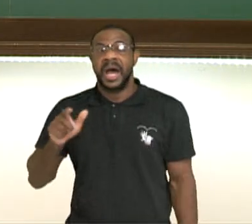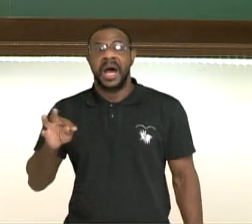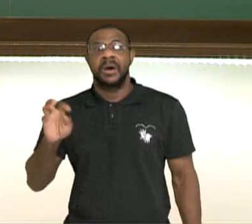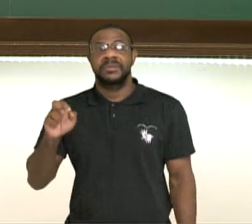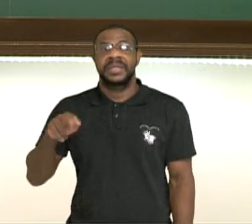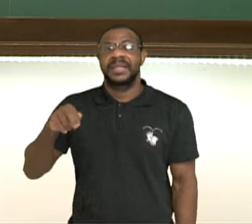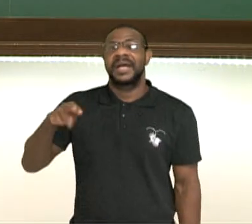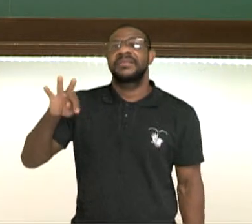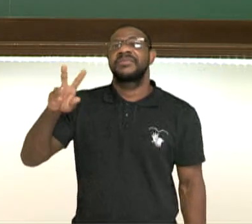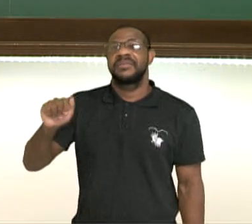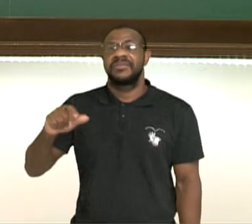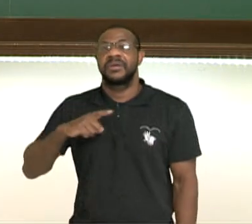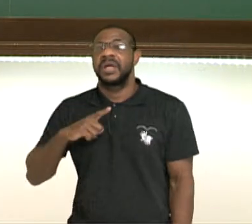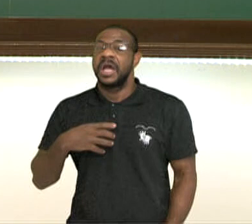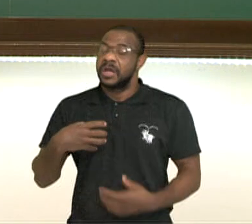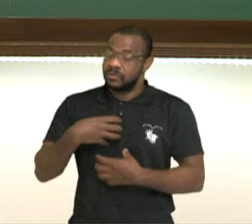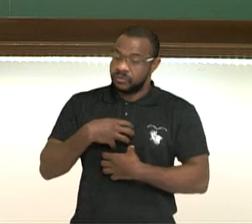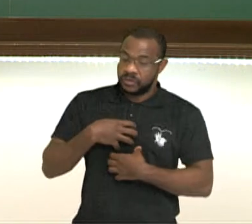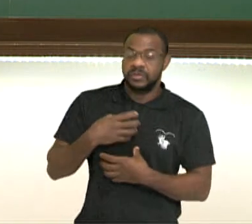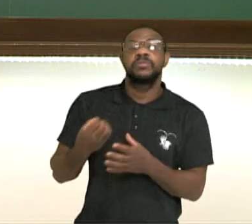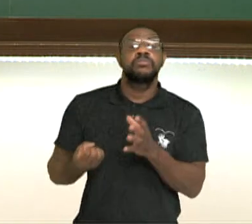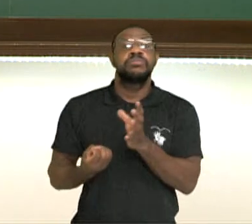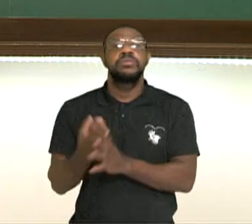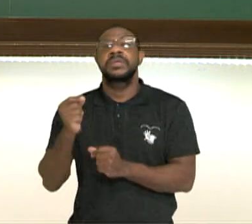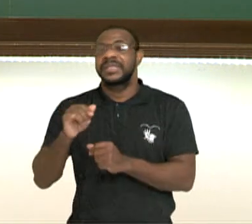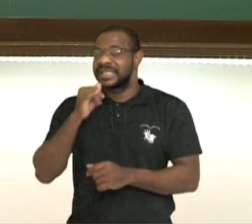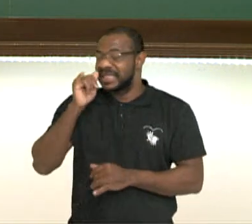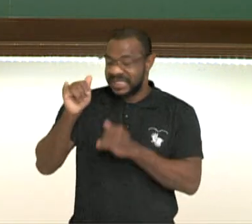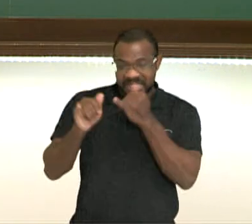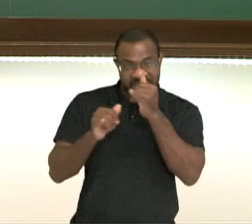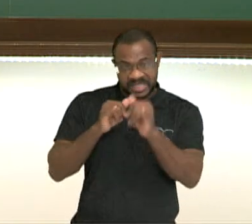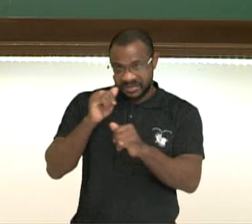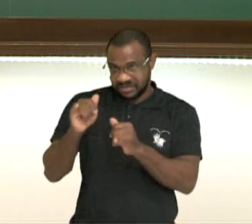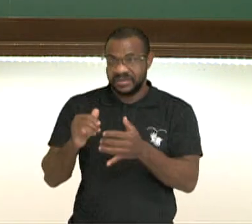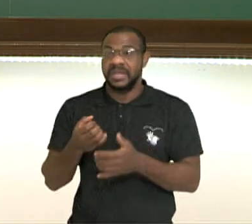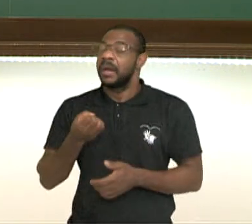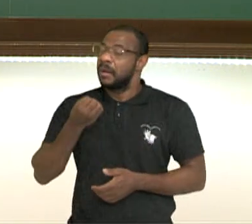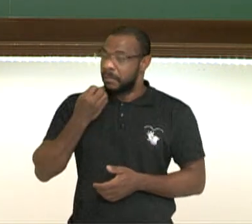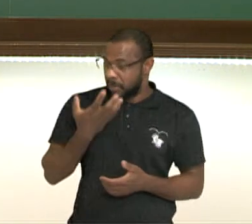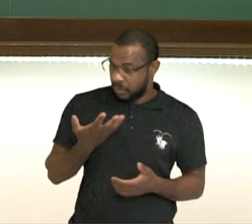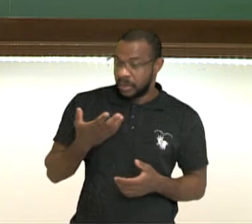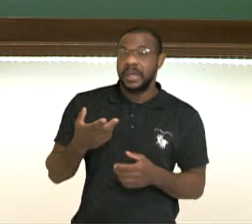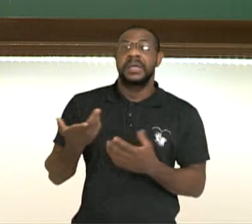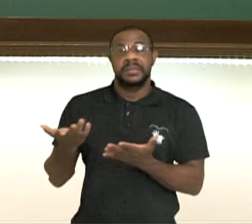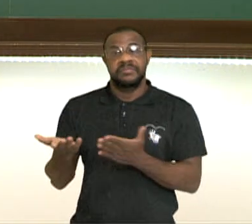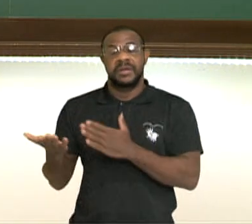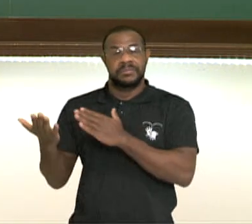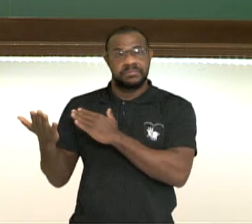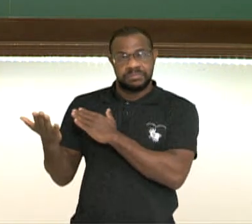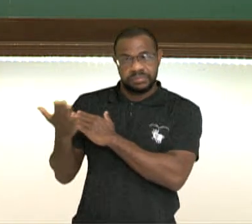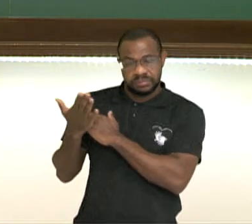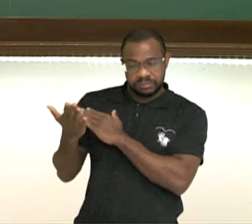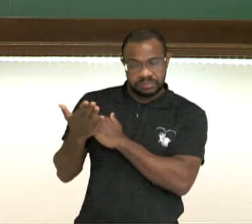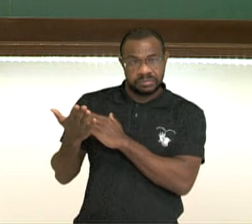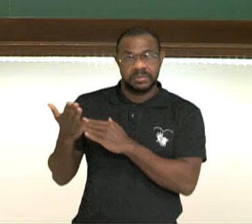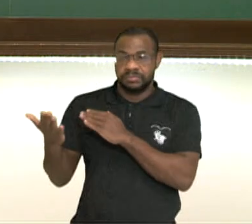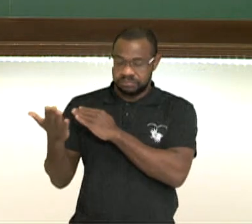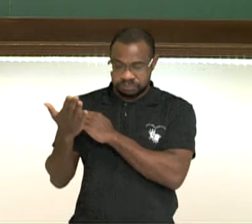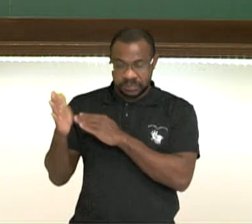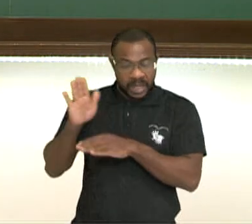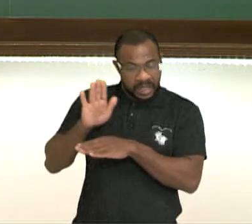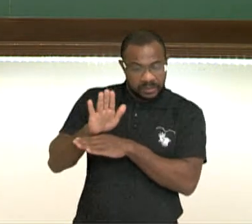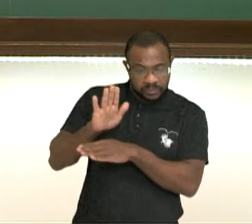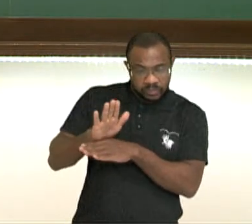falando justamente de formas de produção de energia que, além de trazerem um impacto ambiental menor,